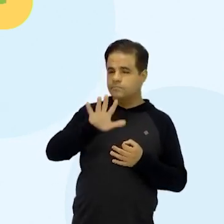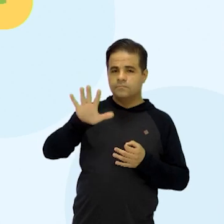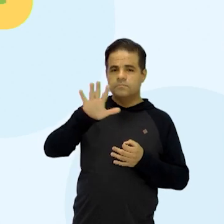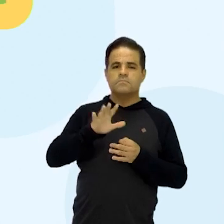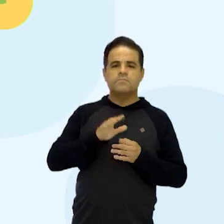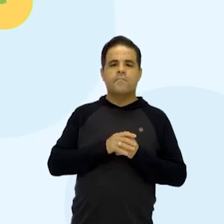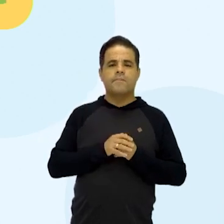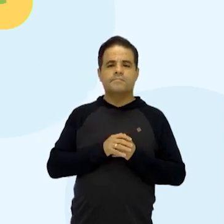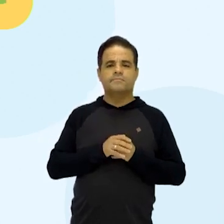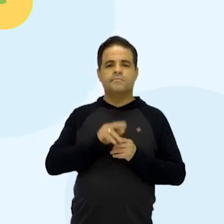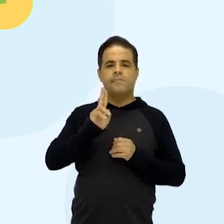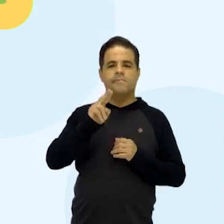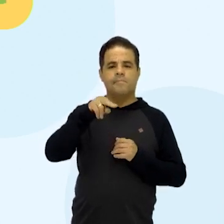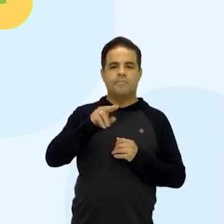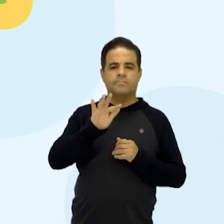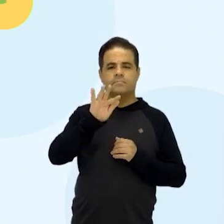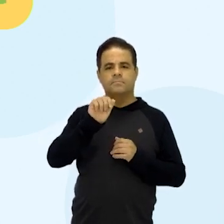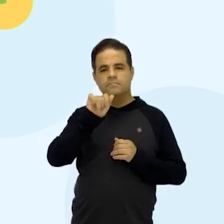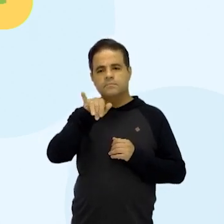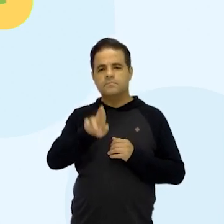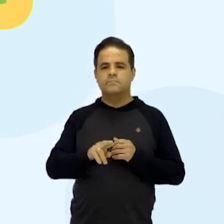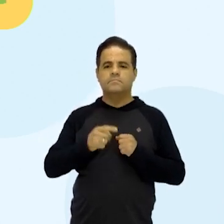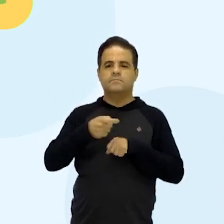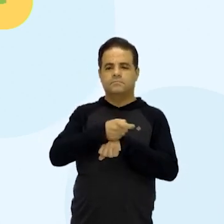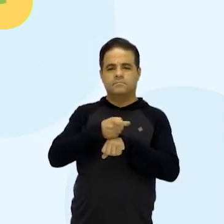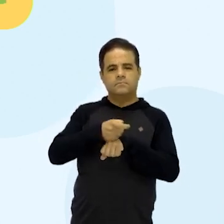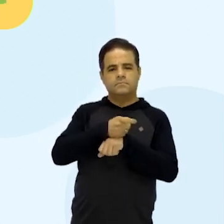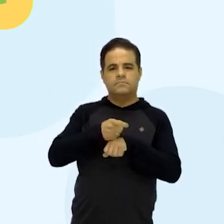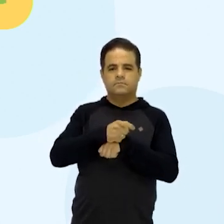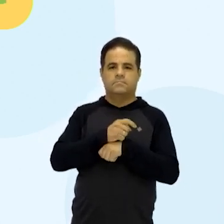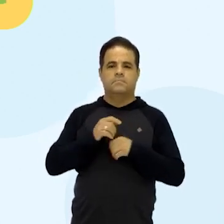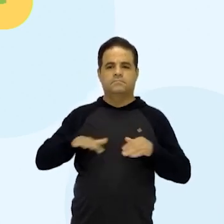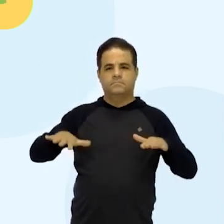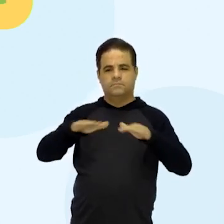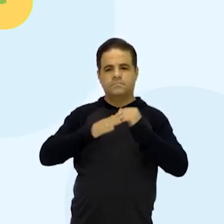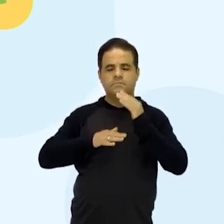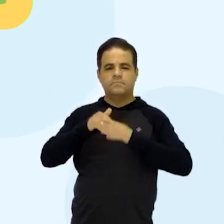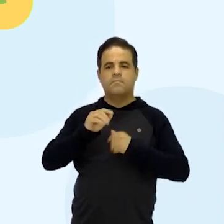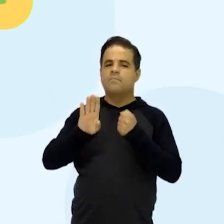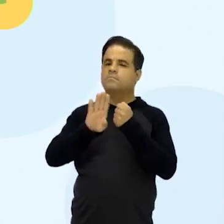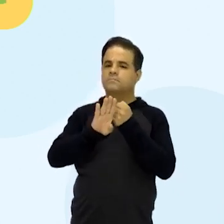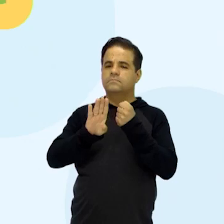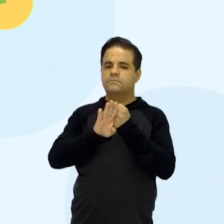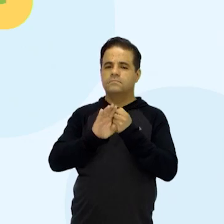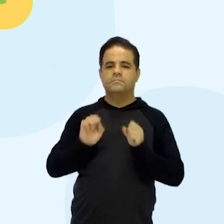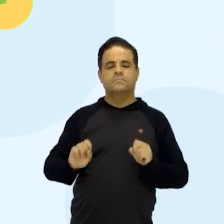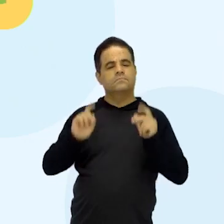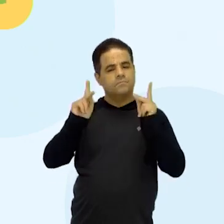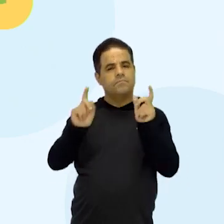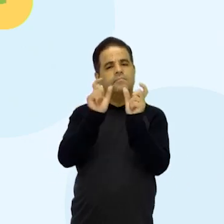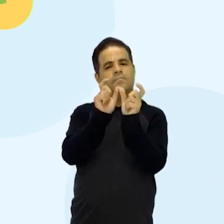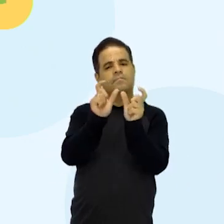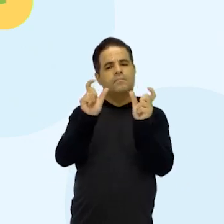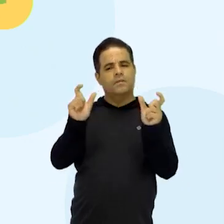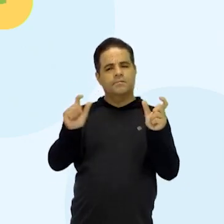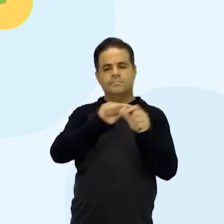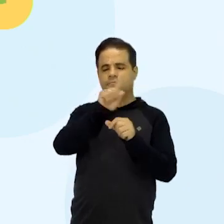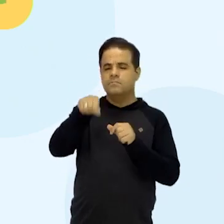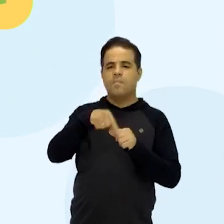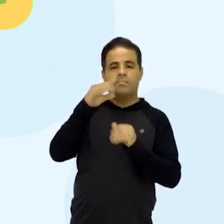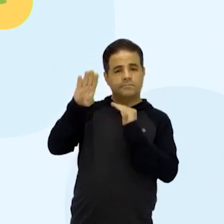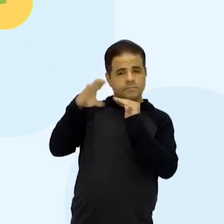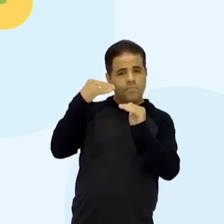Unfair, que é injusto, né? O adjetivo, e Injustice é o substantivo. Ok, então foram palavras aí que vocês